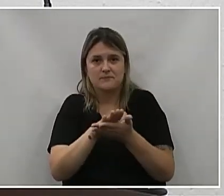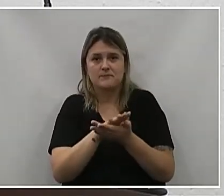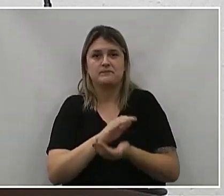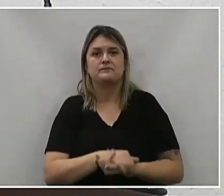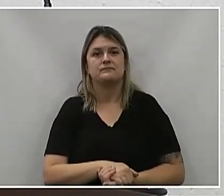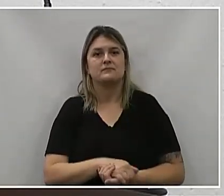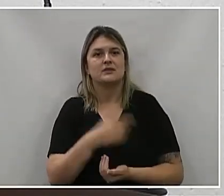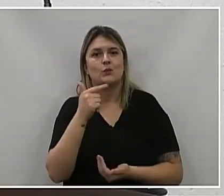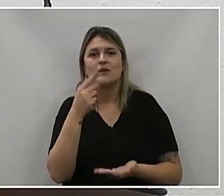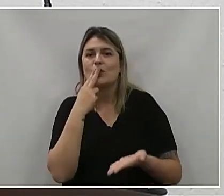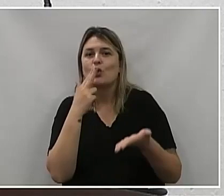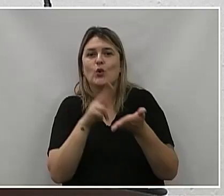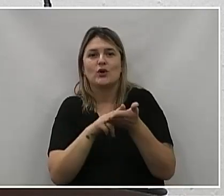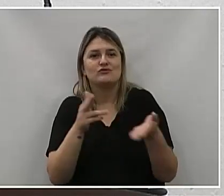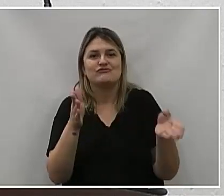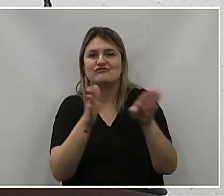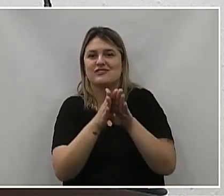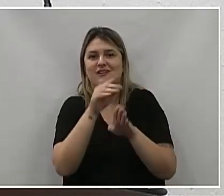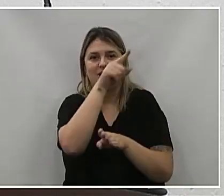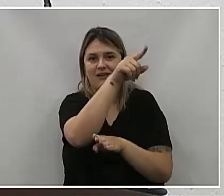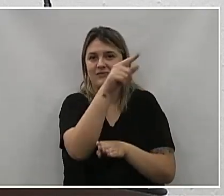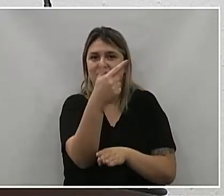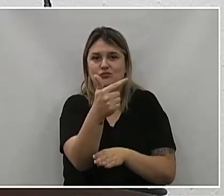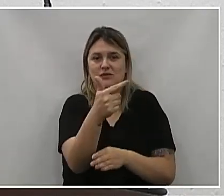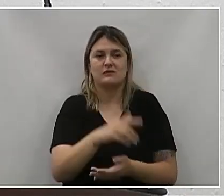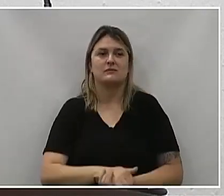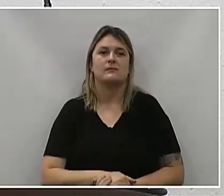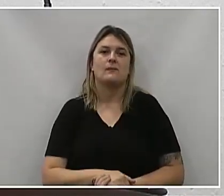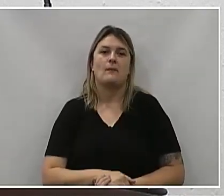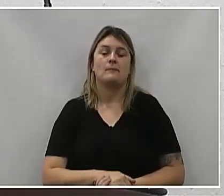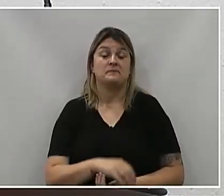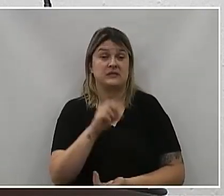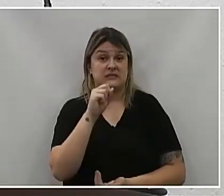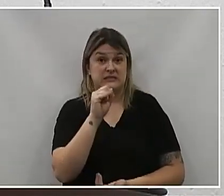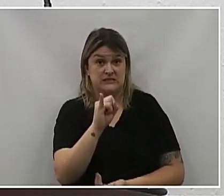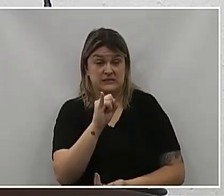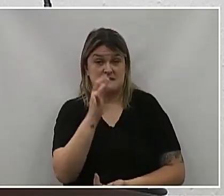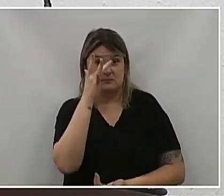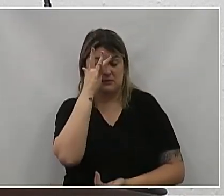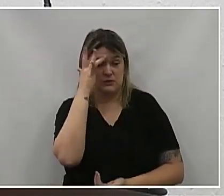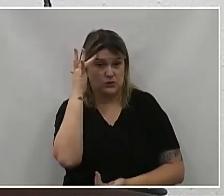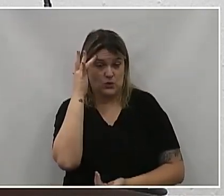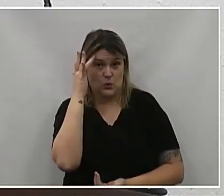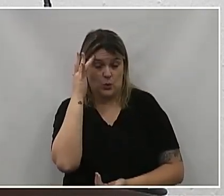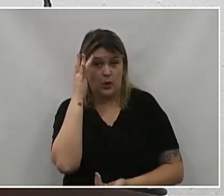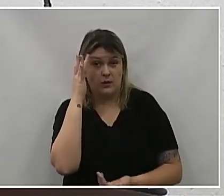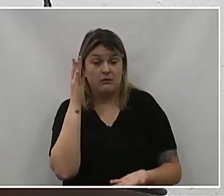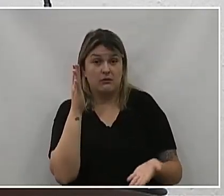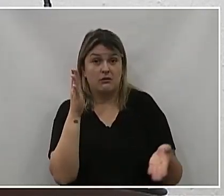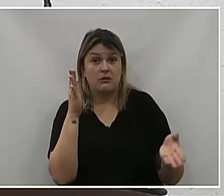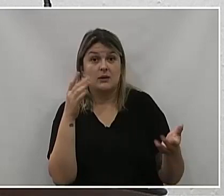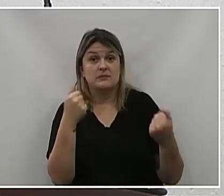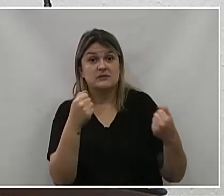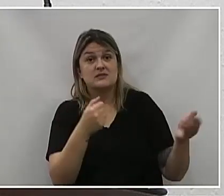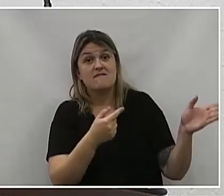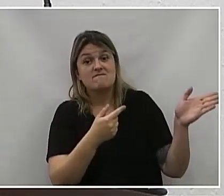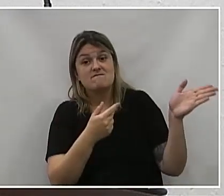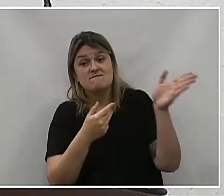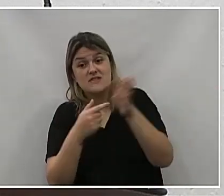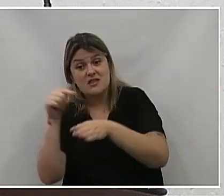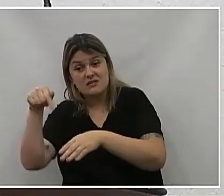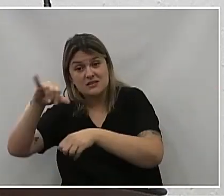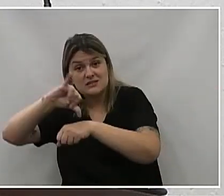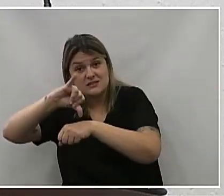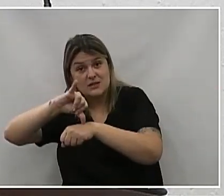Não tem correio, gente. Não tem um posto de correio. Se eles recebem alguma correspondência, eles têm que vir aqui no